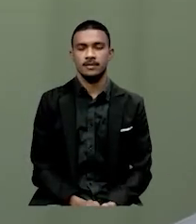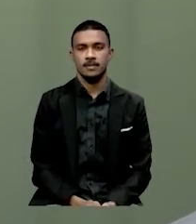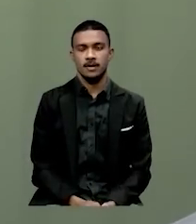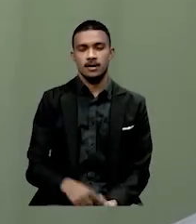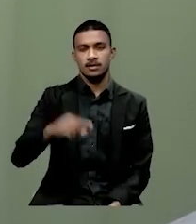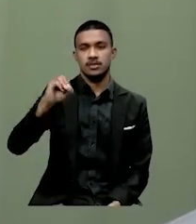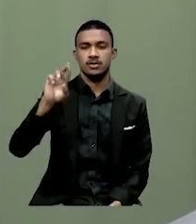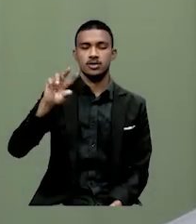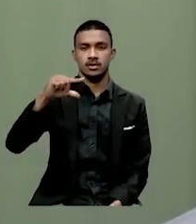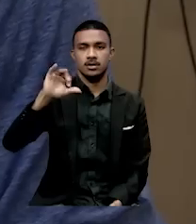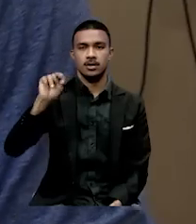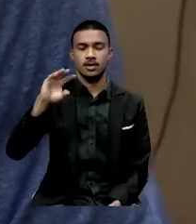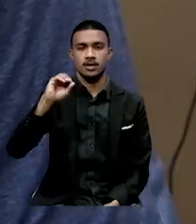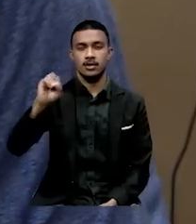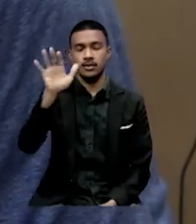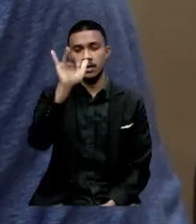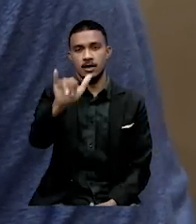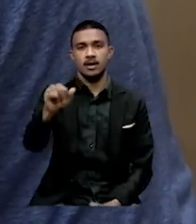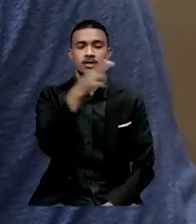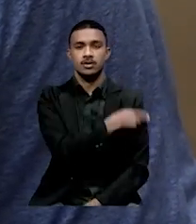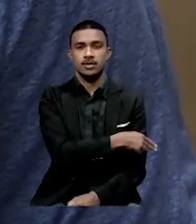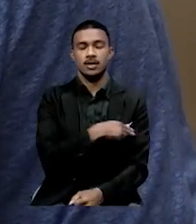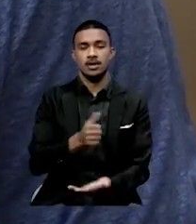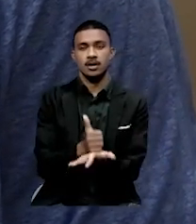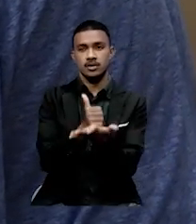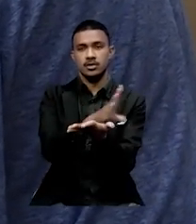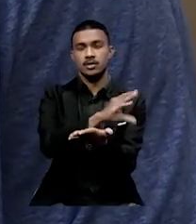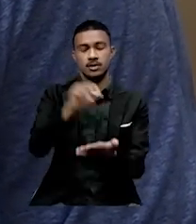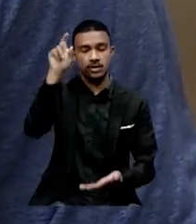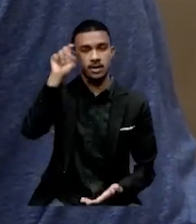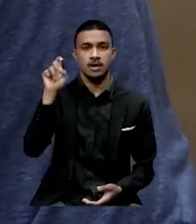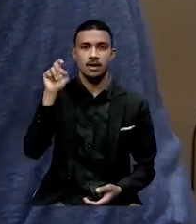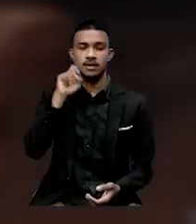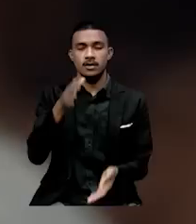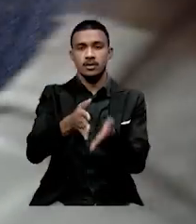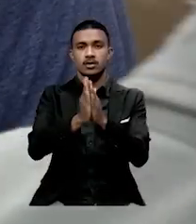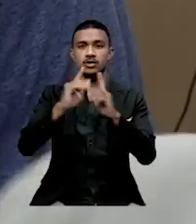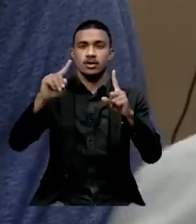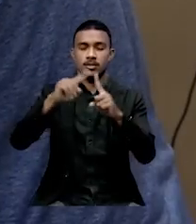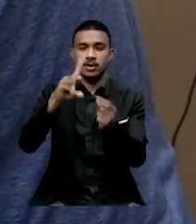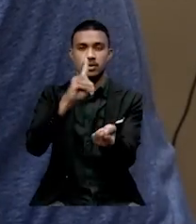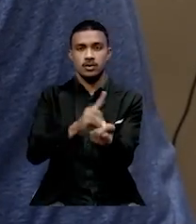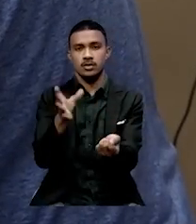Jorginho se baisa i Hospital Nasional ho di halo tratamento no Sanana Gusmaung mos husba pessoal saúde